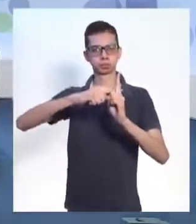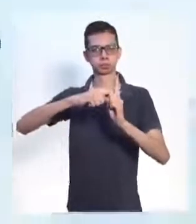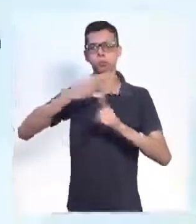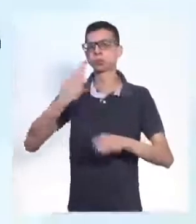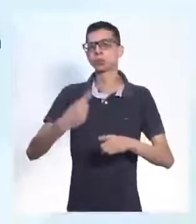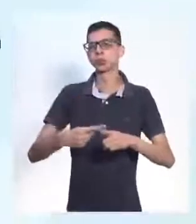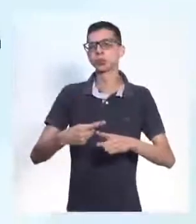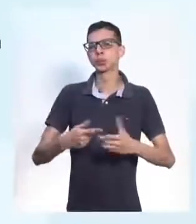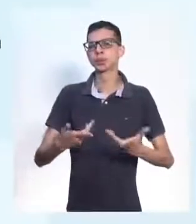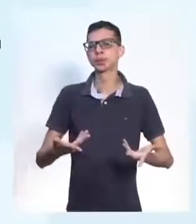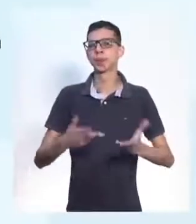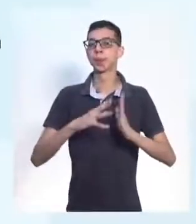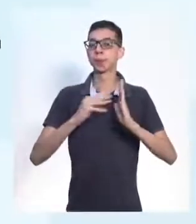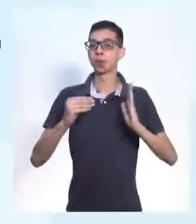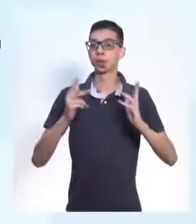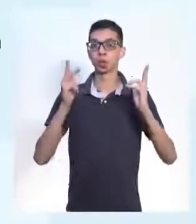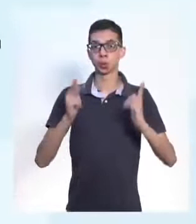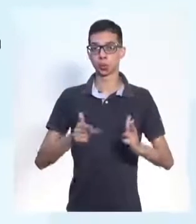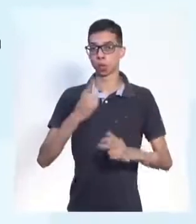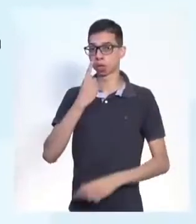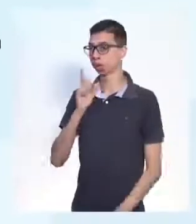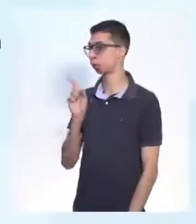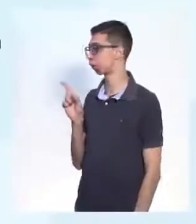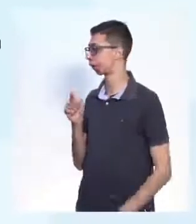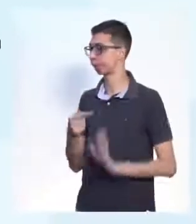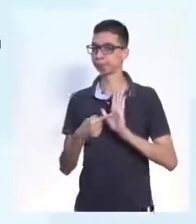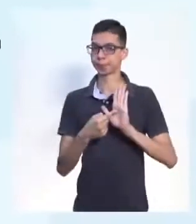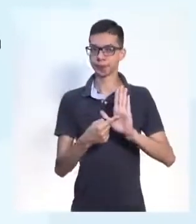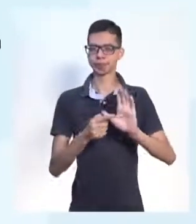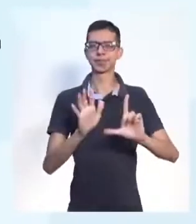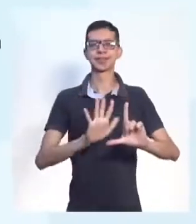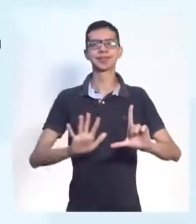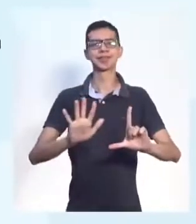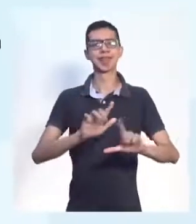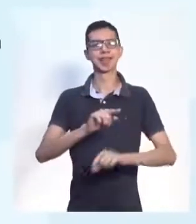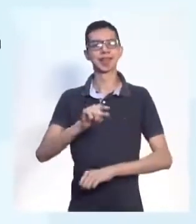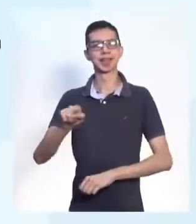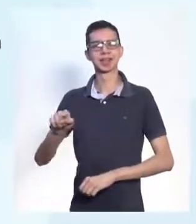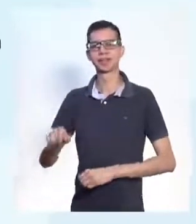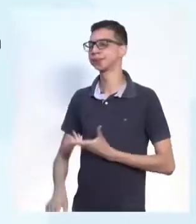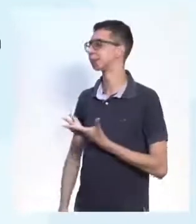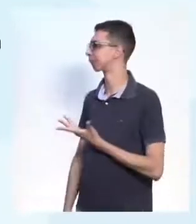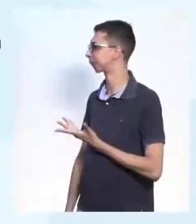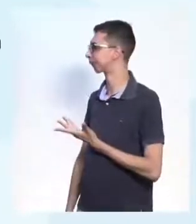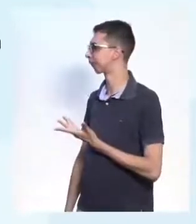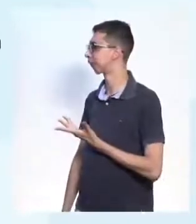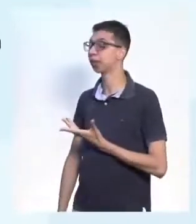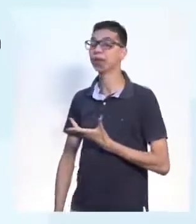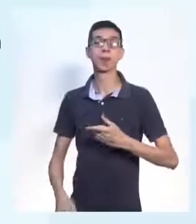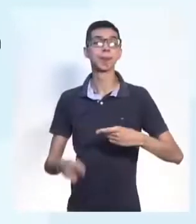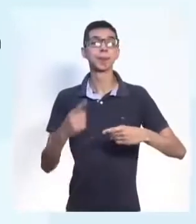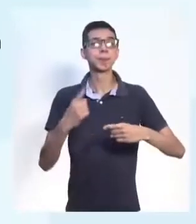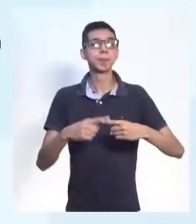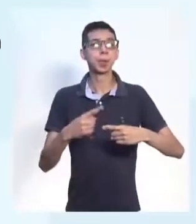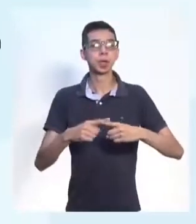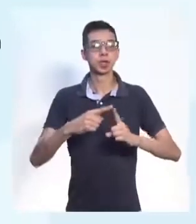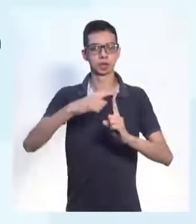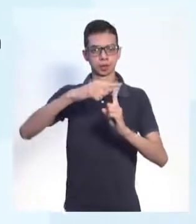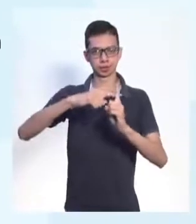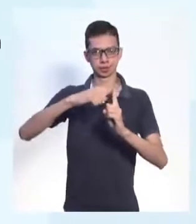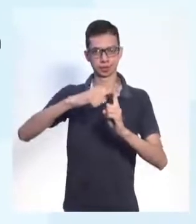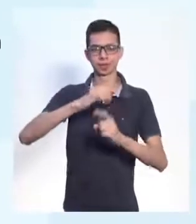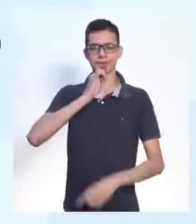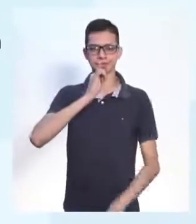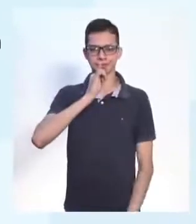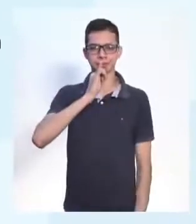nós fazemos esse modelo de temperatura. O que está na telinha para vocês é porque a escala do termômetro é, no caso aí o grau Celsius,